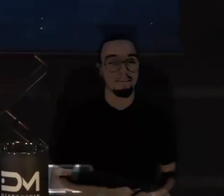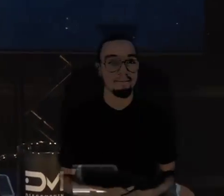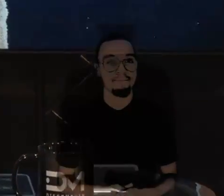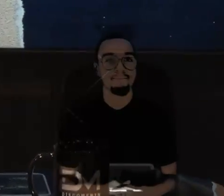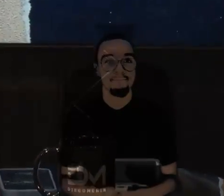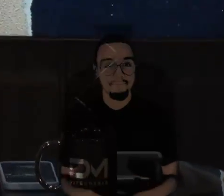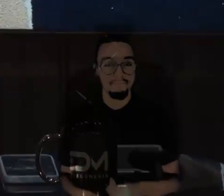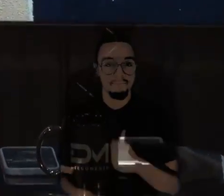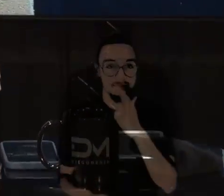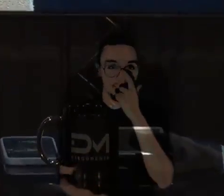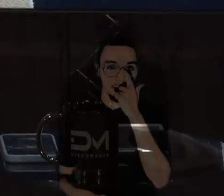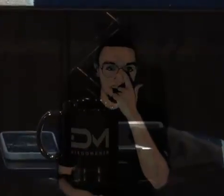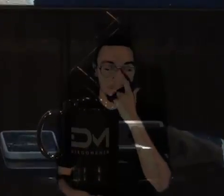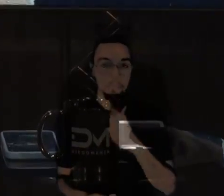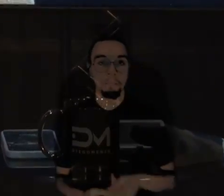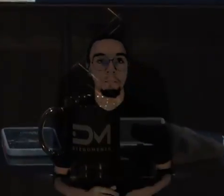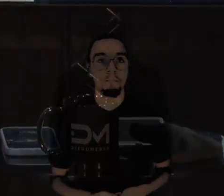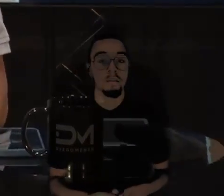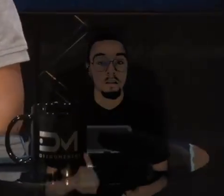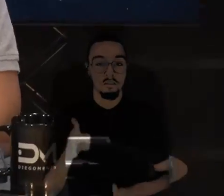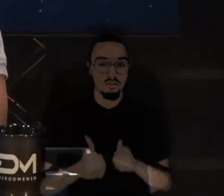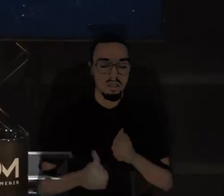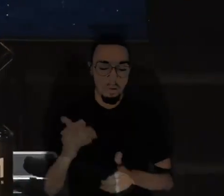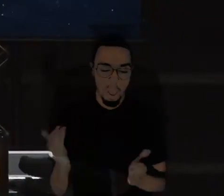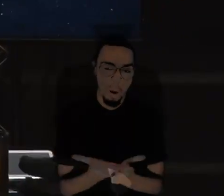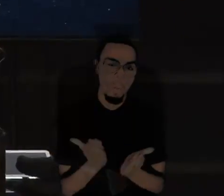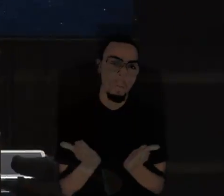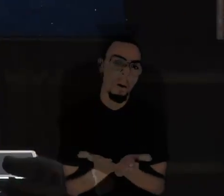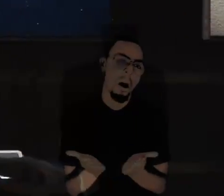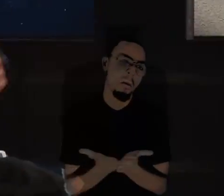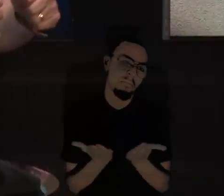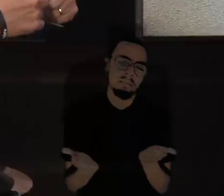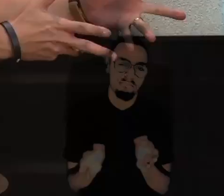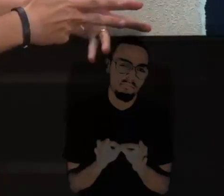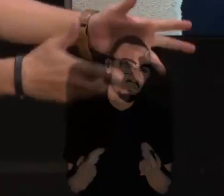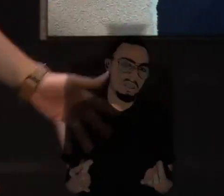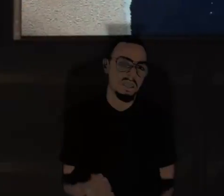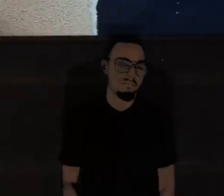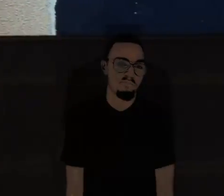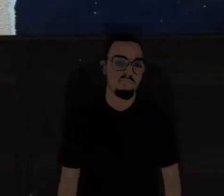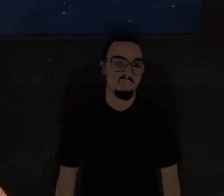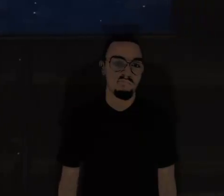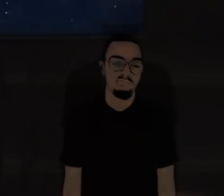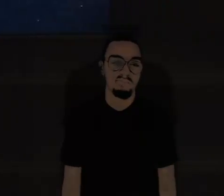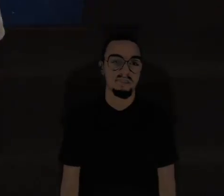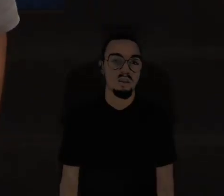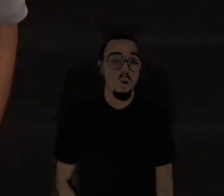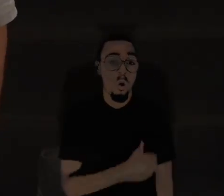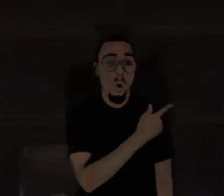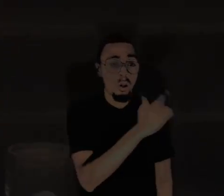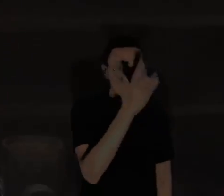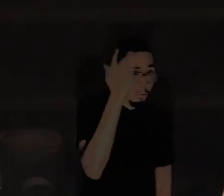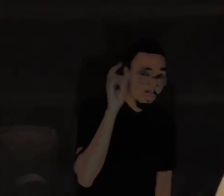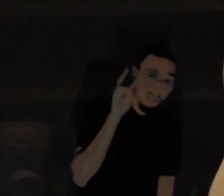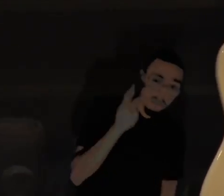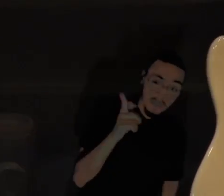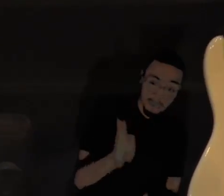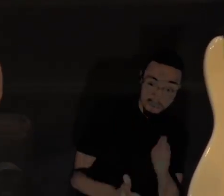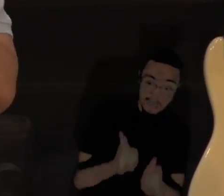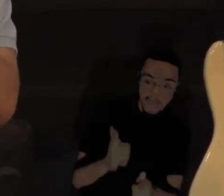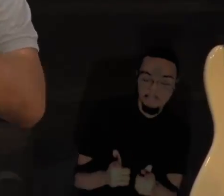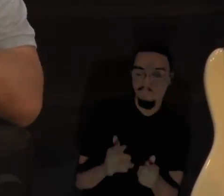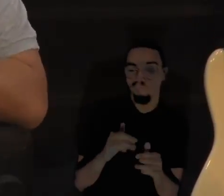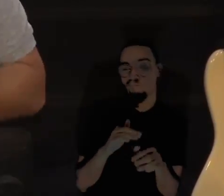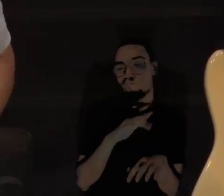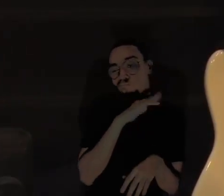Gideão era um pobre, um coitado. Gideão era um porcaria para as pessoas. Mas é